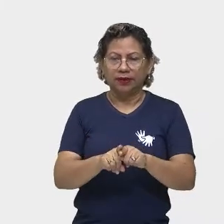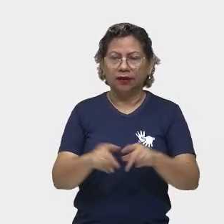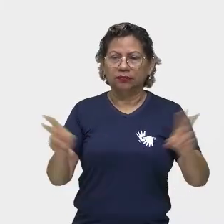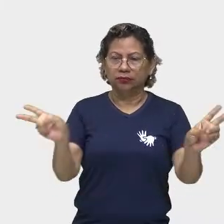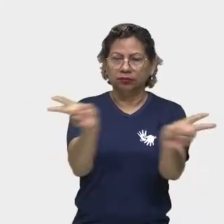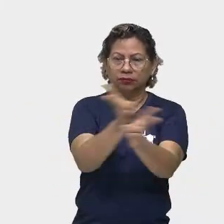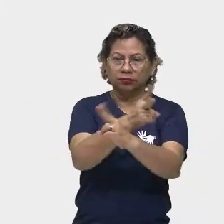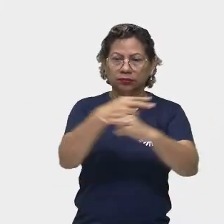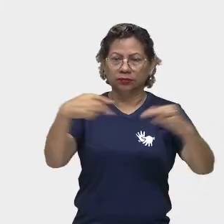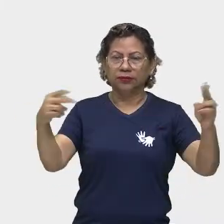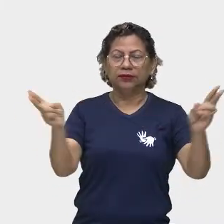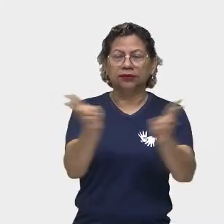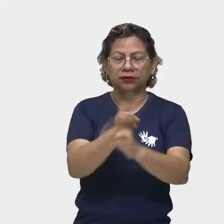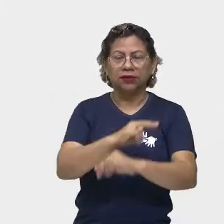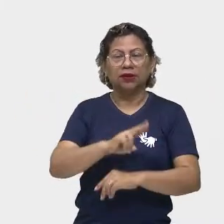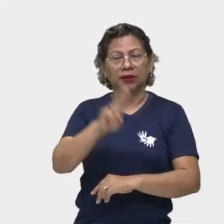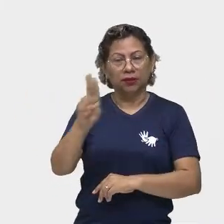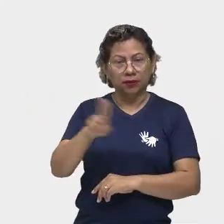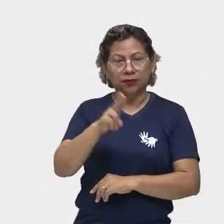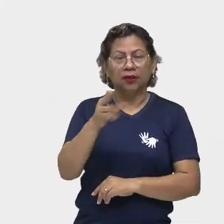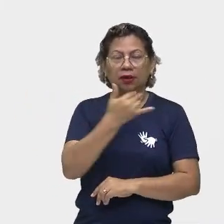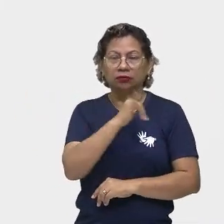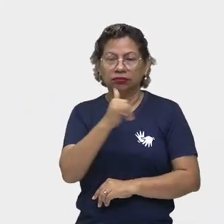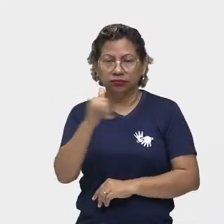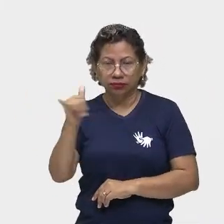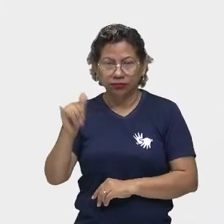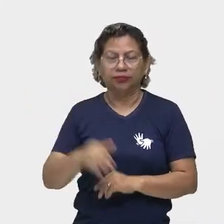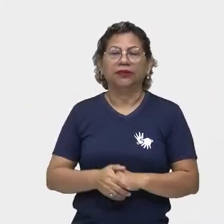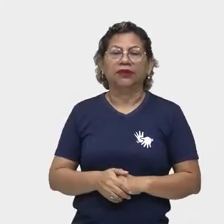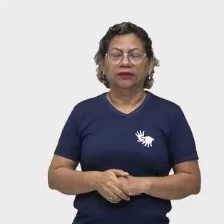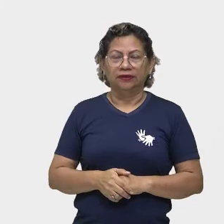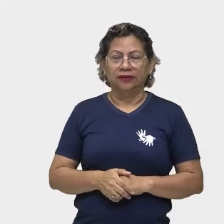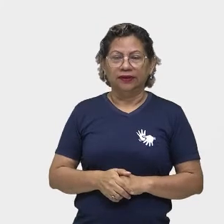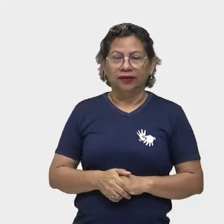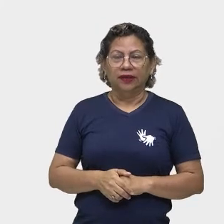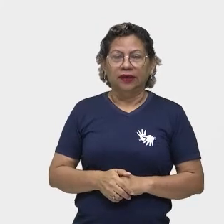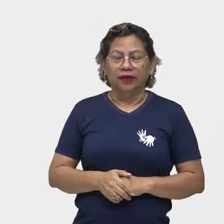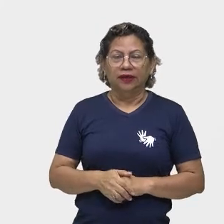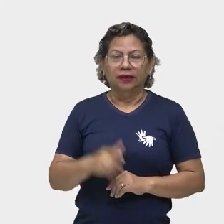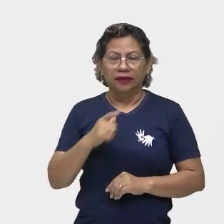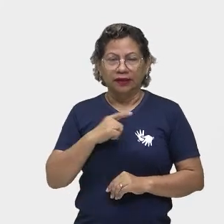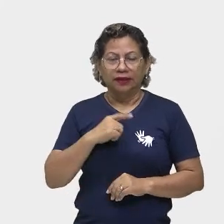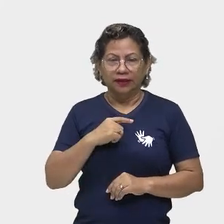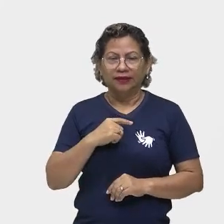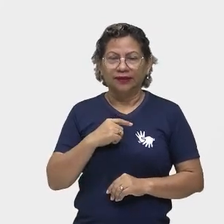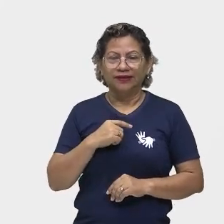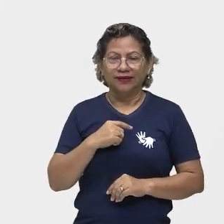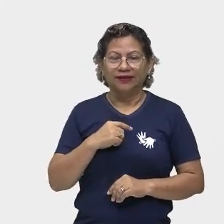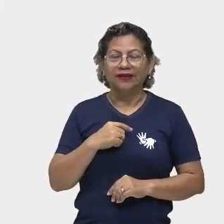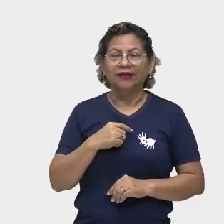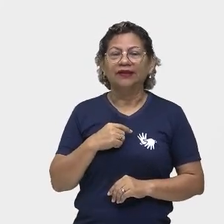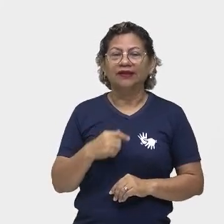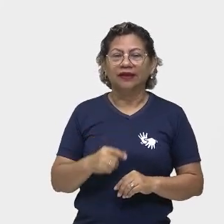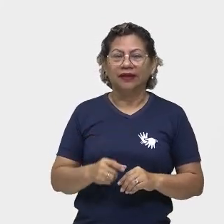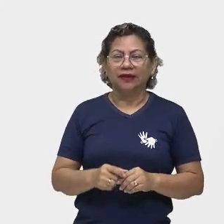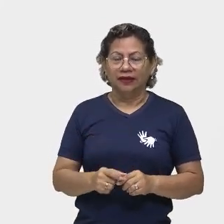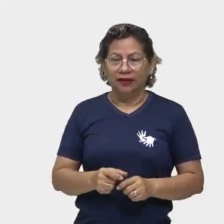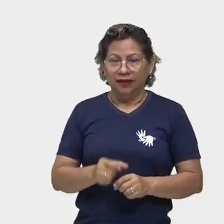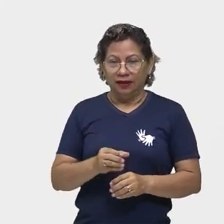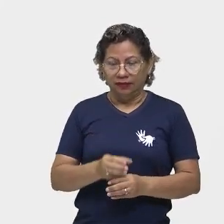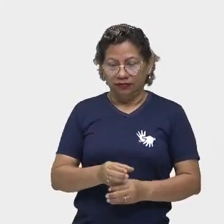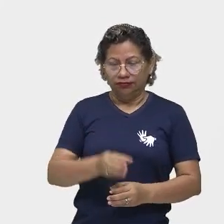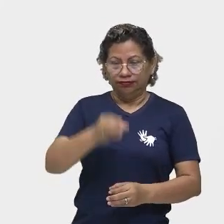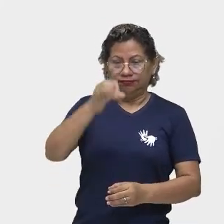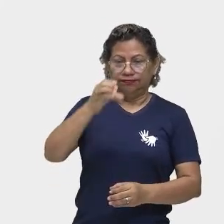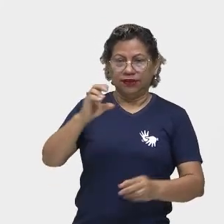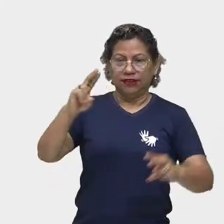é utilizado, né? A gente vai conhecer sobre a energia eólica, que ela consegue o quê? Movimentar essas turbinas que a gente está observando